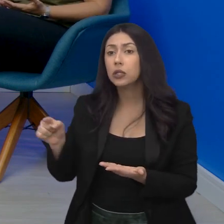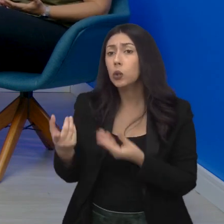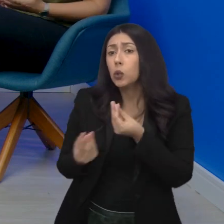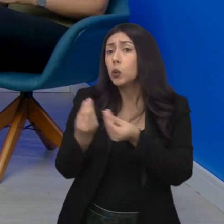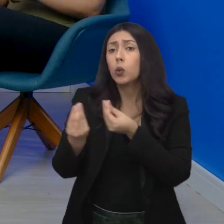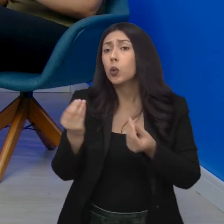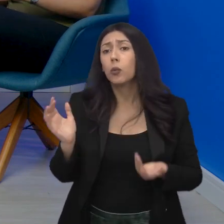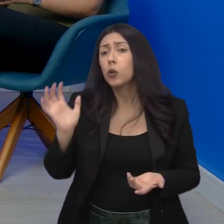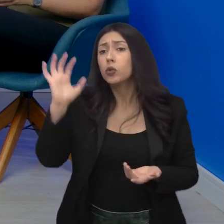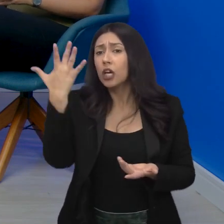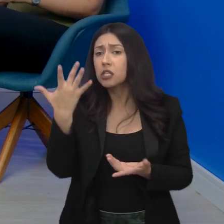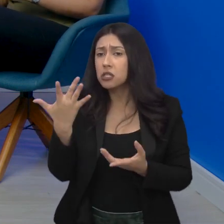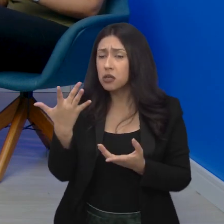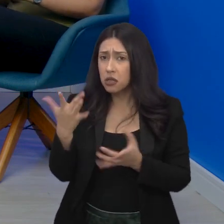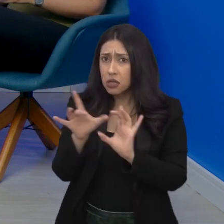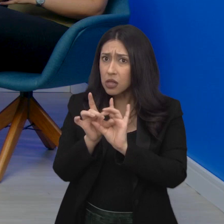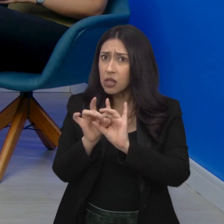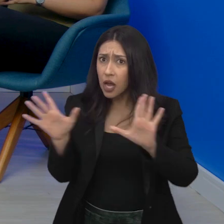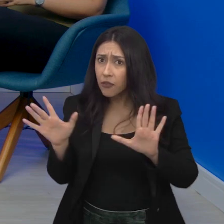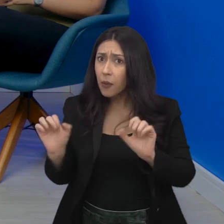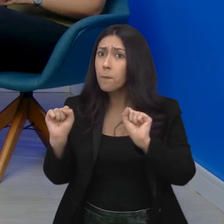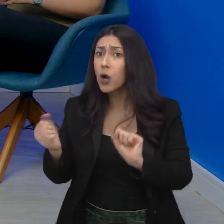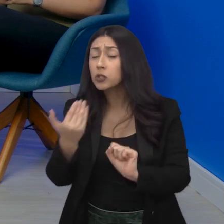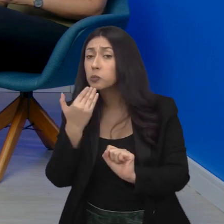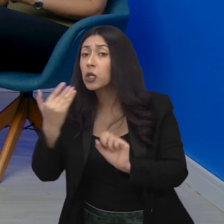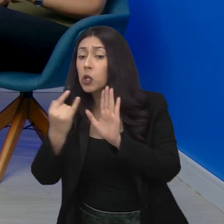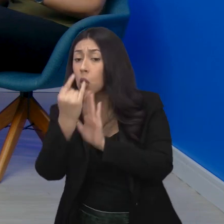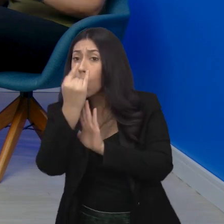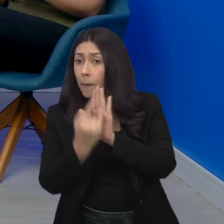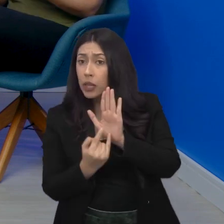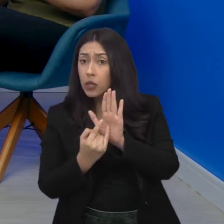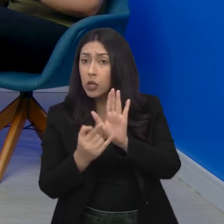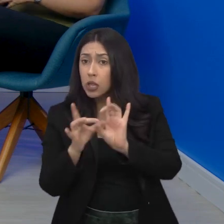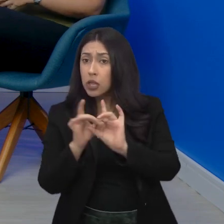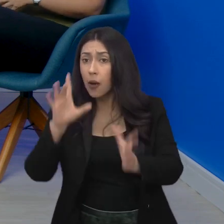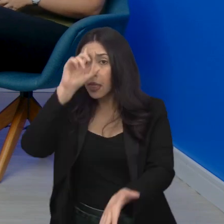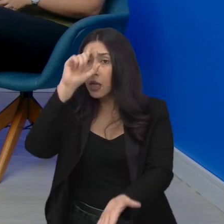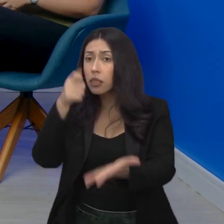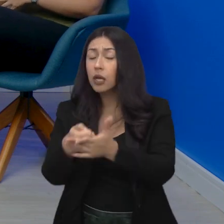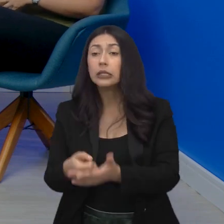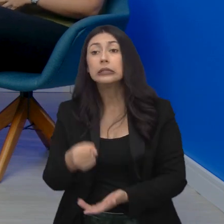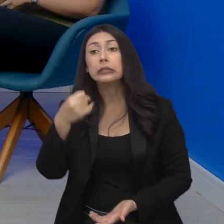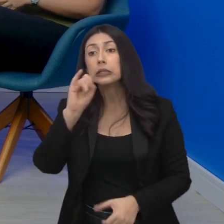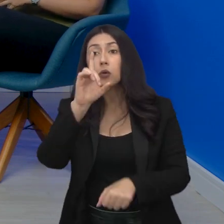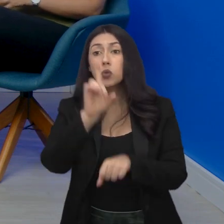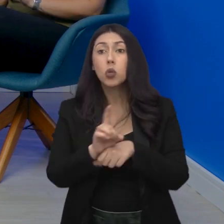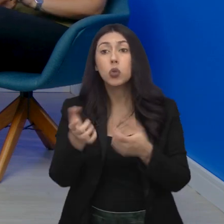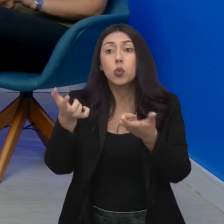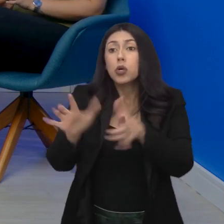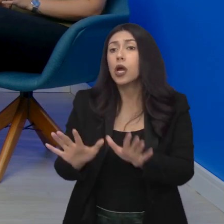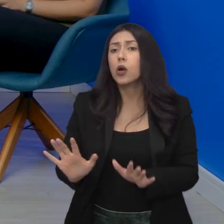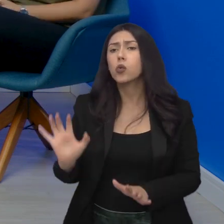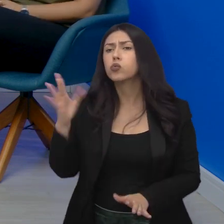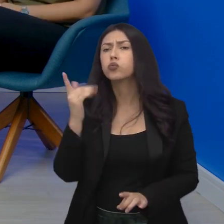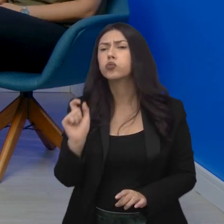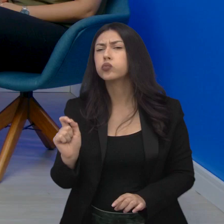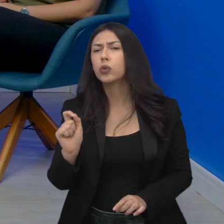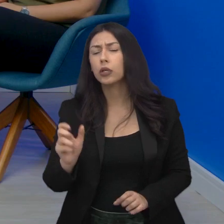ambiente é o inquilino. Como é que funciona isso? O inquilino pode pedir uma procuração? E o que ele pode fazer caso o proprietário não queira